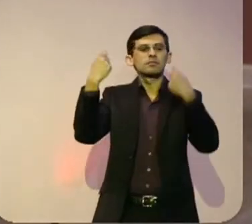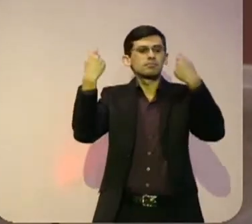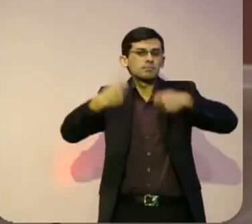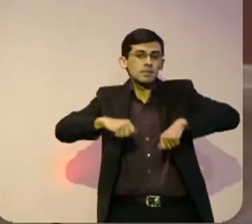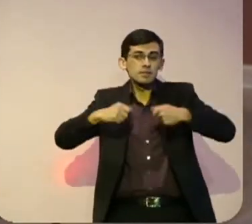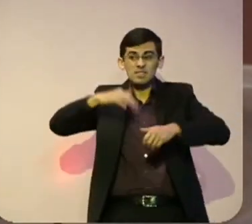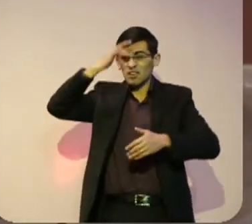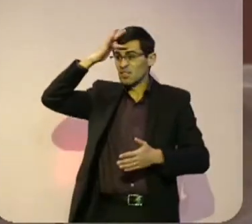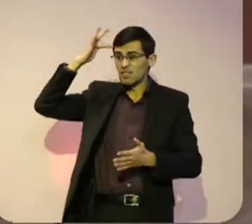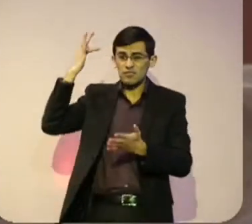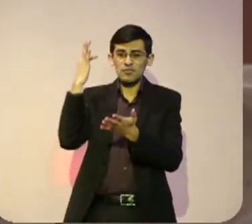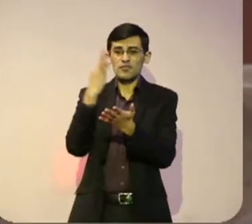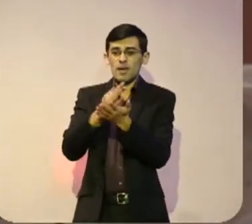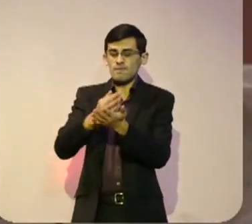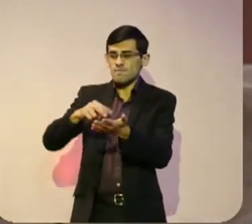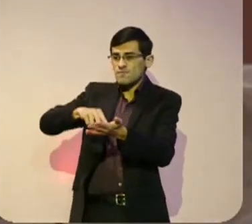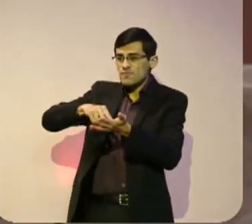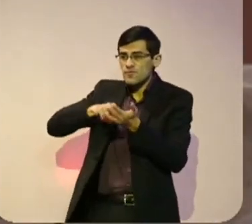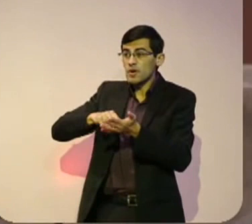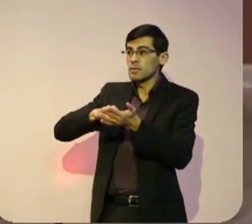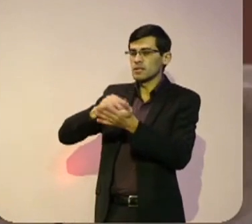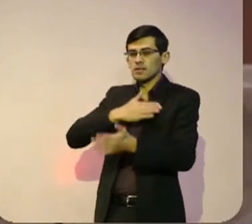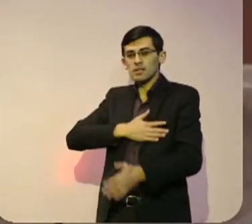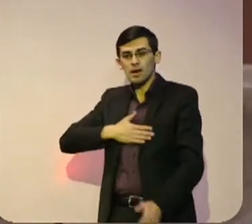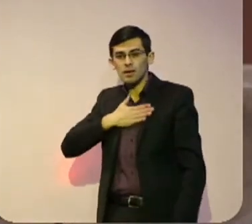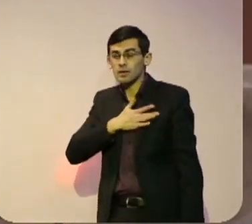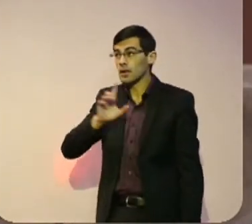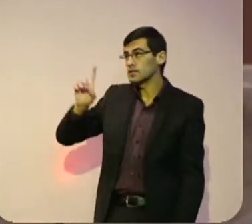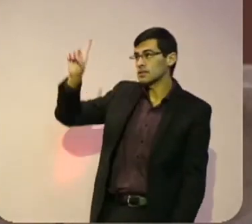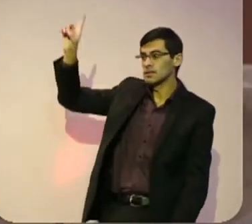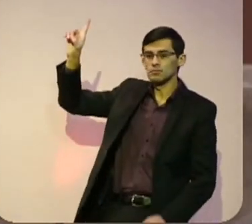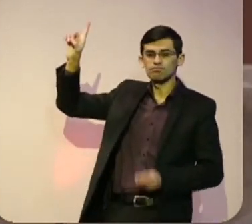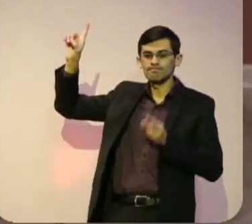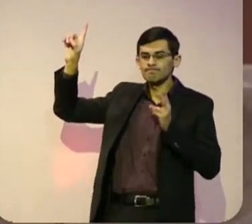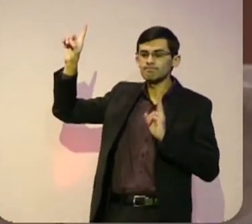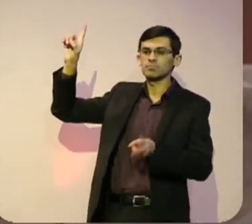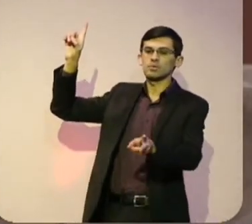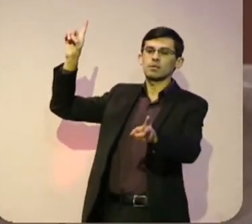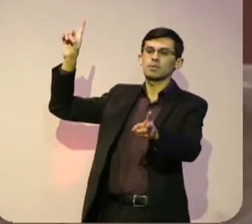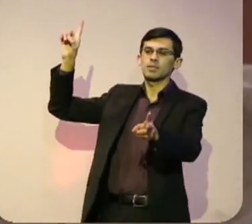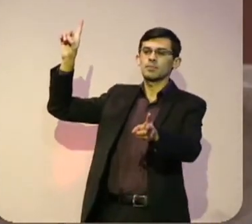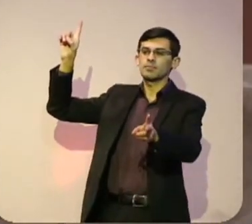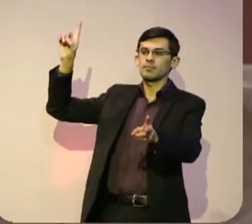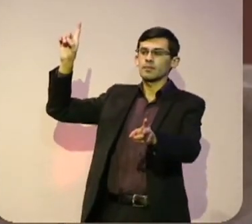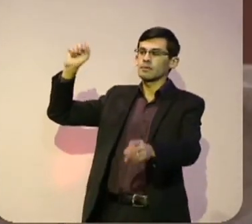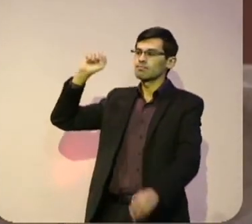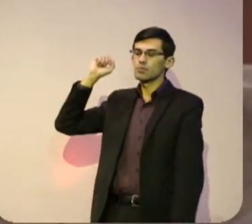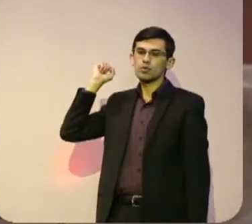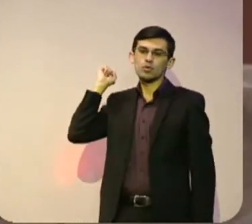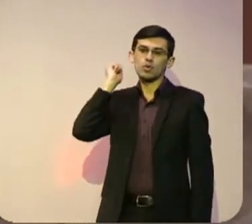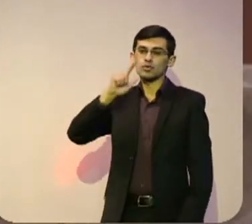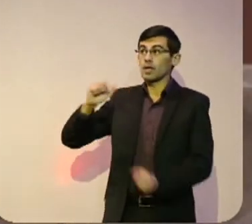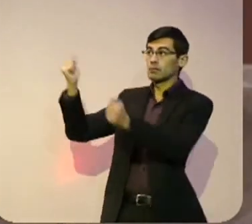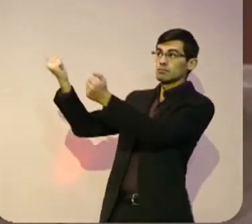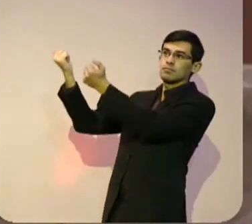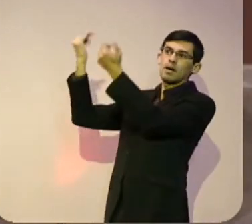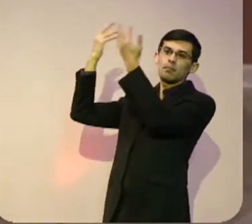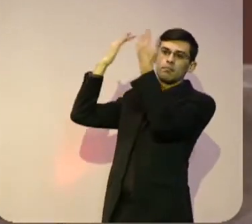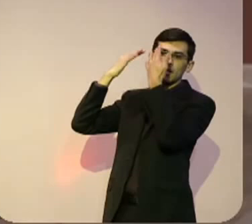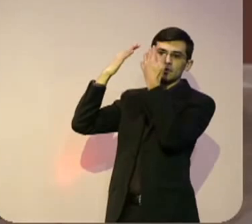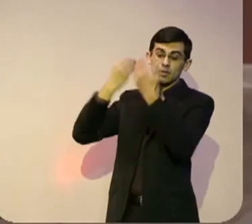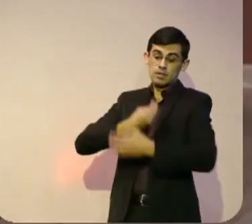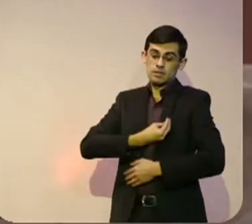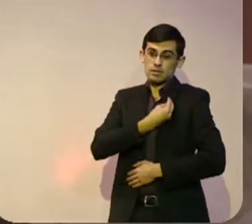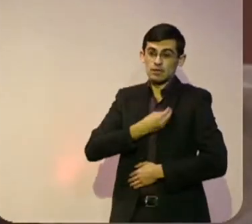uma fé que agrada ao coração do Pai e alcança a bênção da